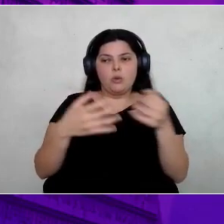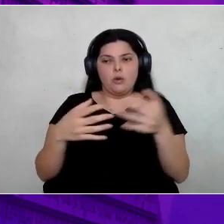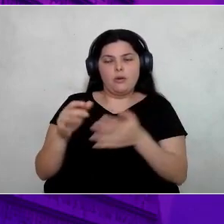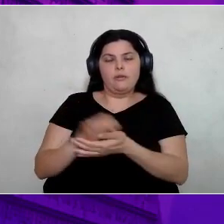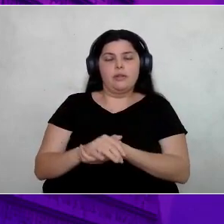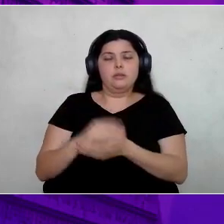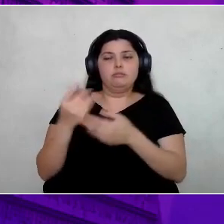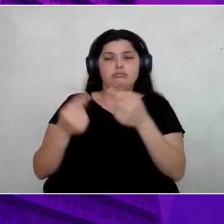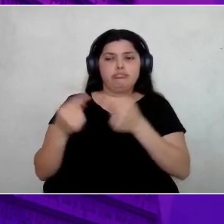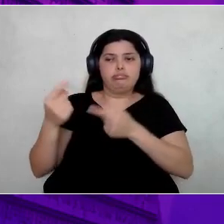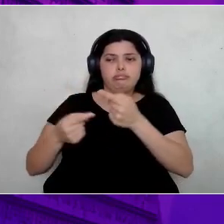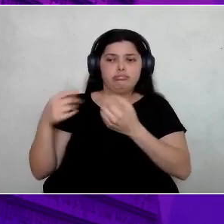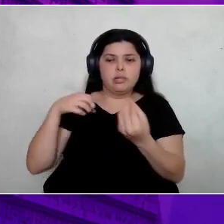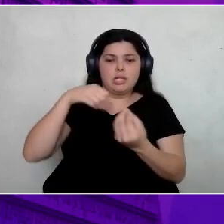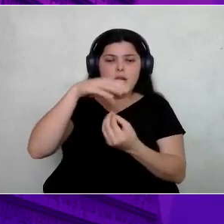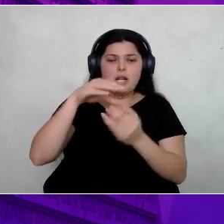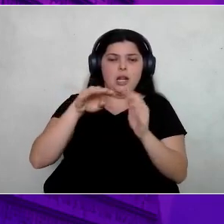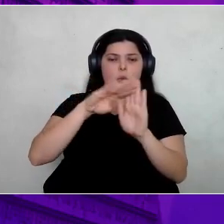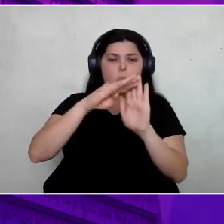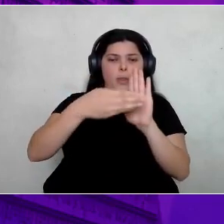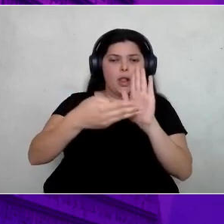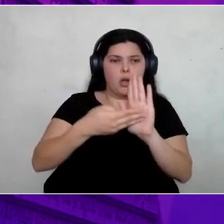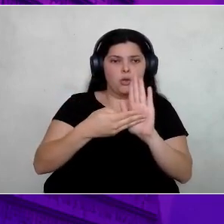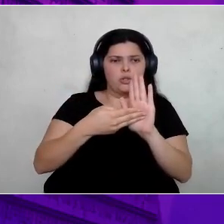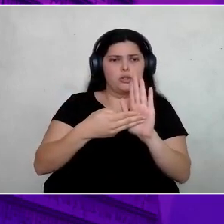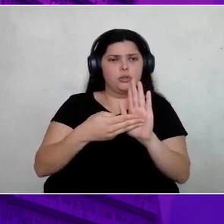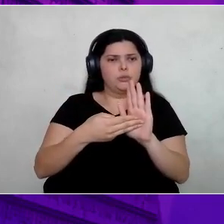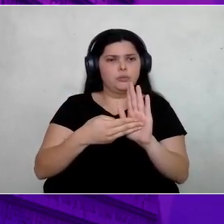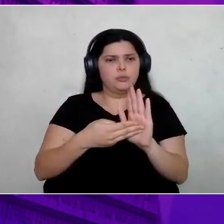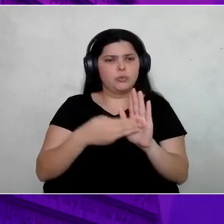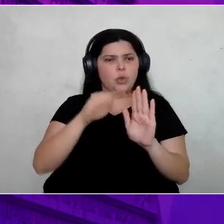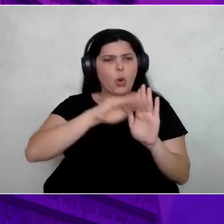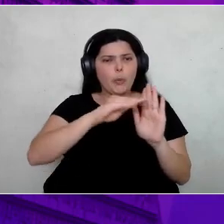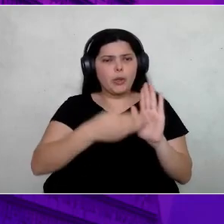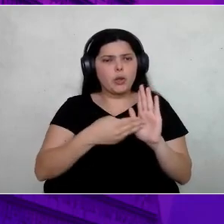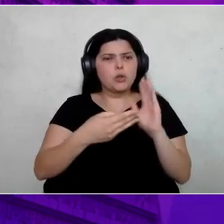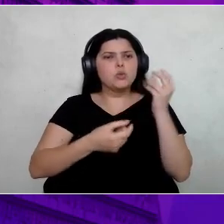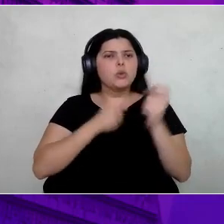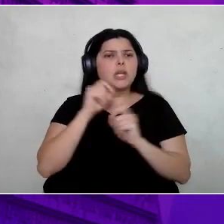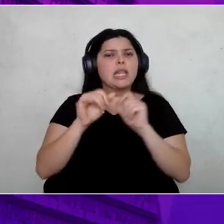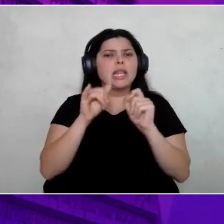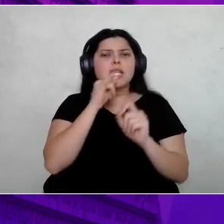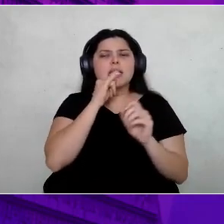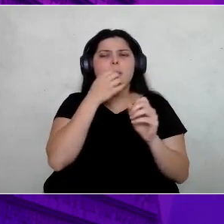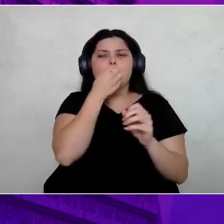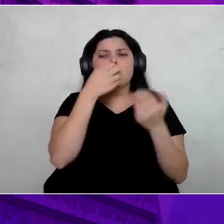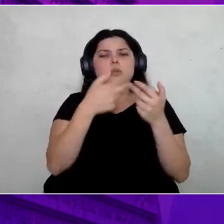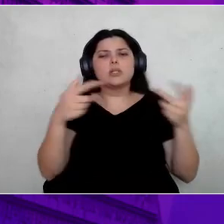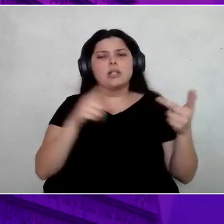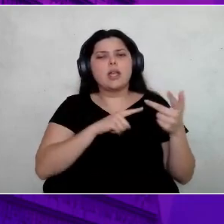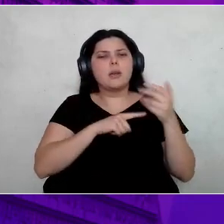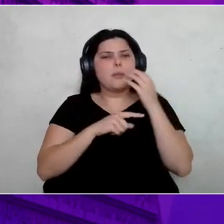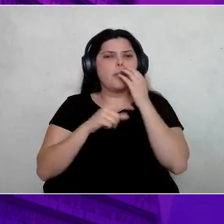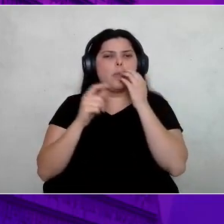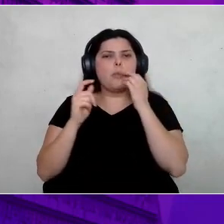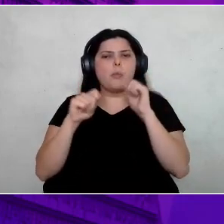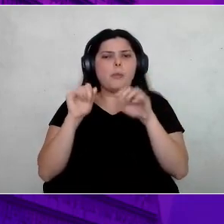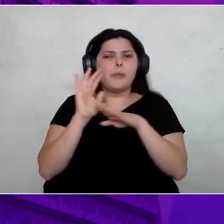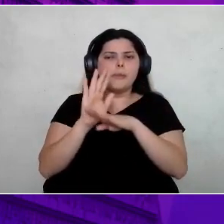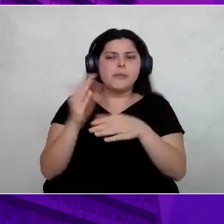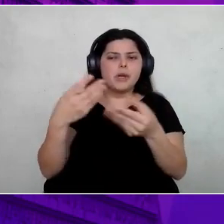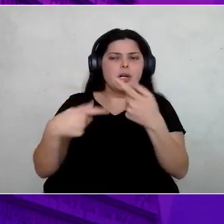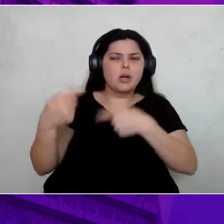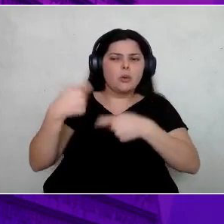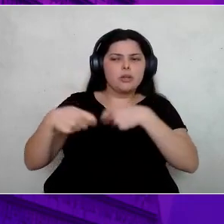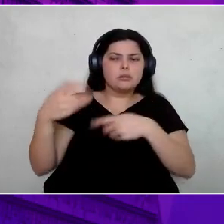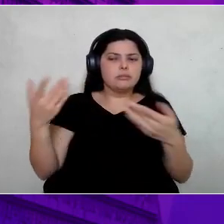trilha, Copilot. Cara, eu vou testar o Copilot, o que o Copilot pode trazer de bom para mim, o que o Copilot pode trazer de bom para o negócio. Então, a